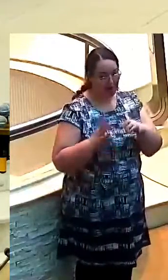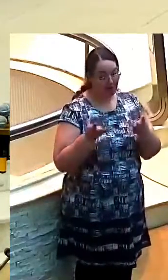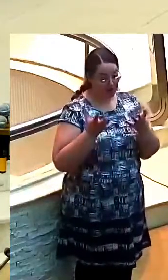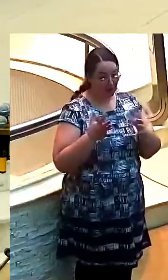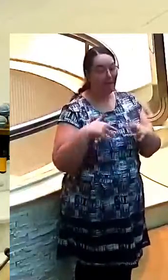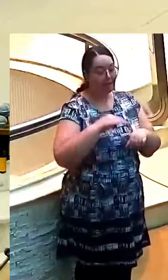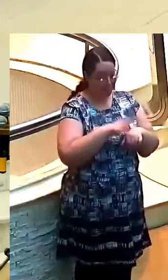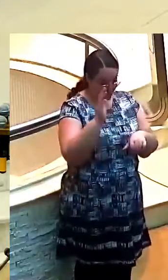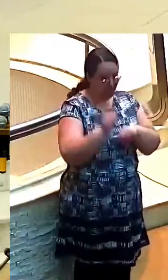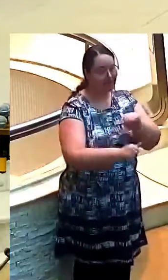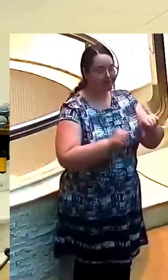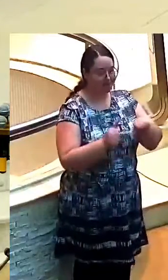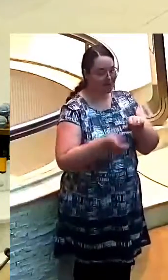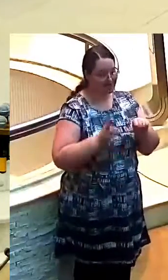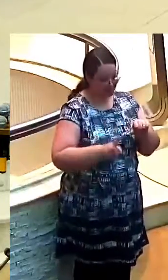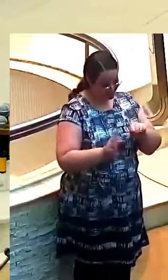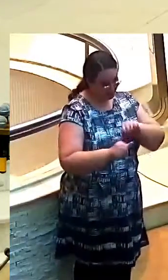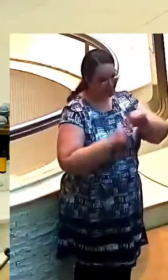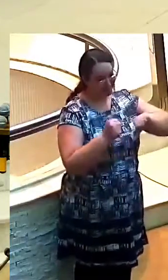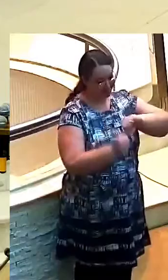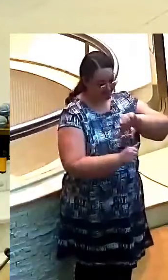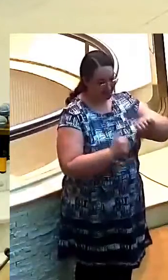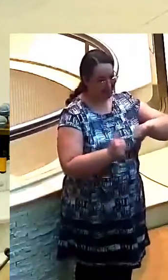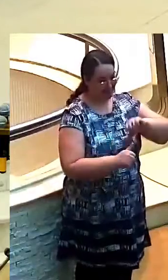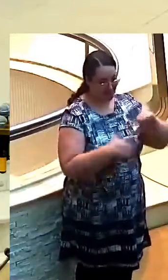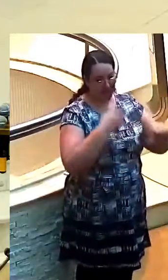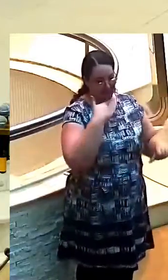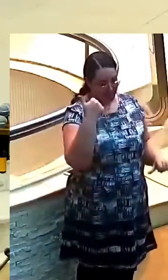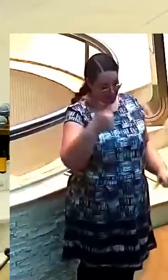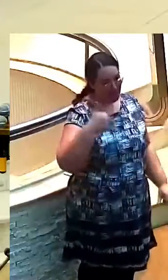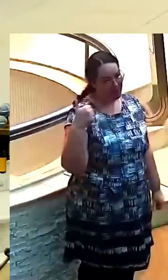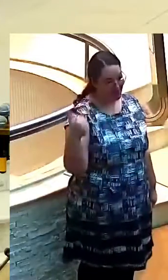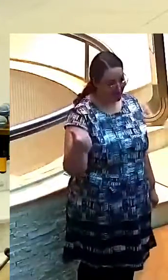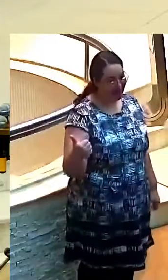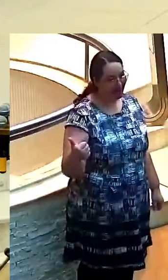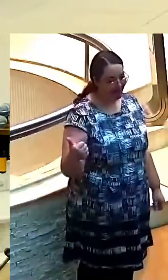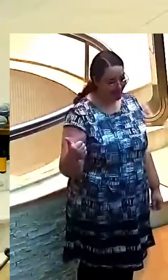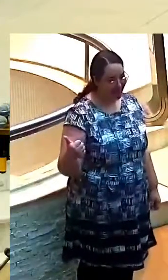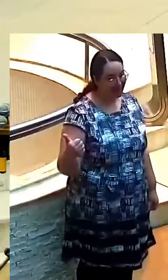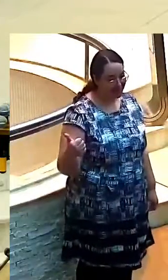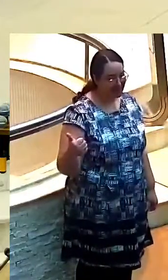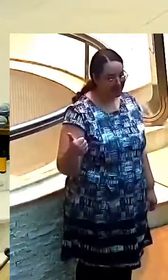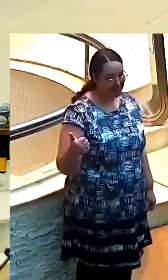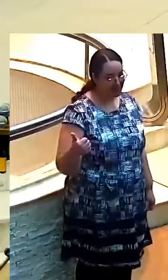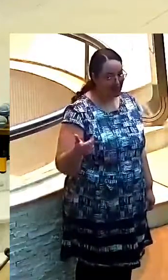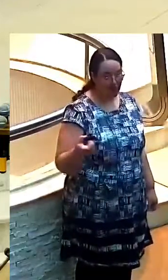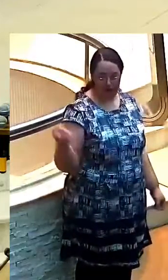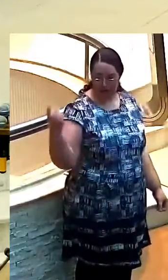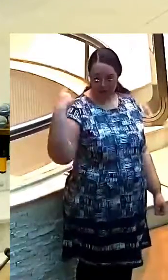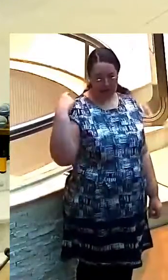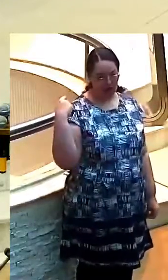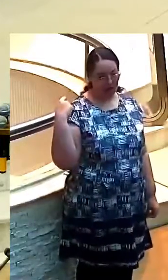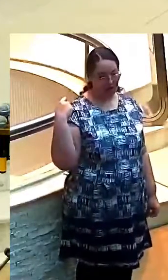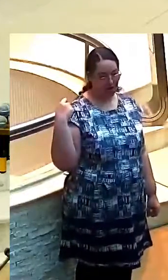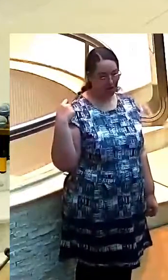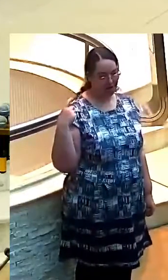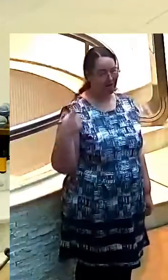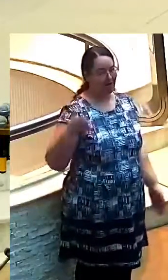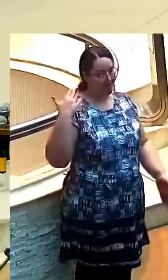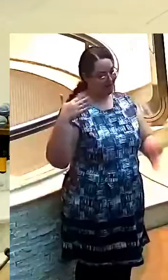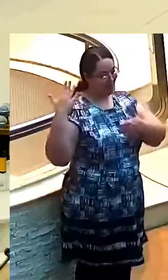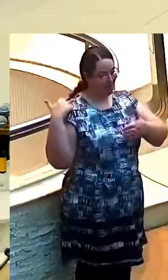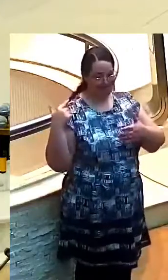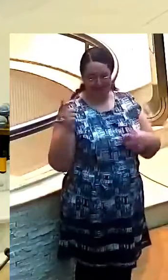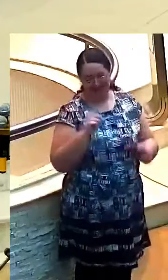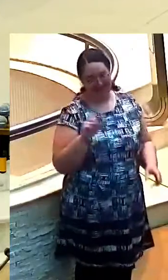e Paulo encerra com Cristo, dizendo que, ele é o início, e um fim, de uma vida santificada, ele